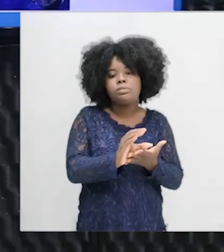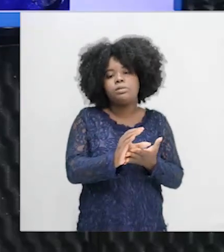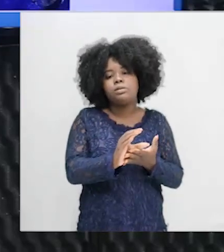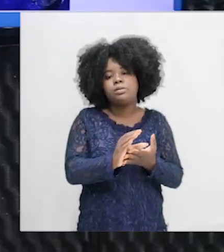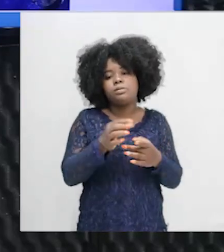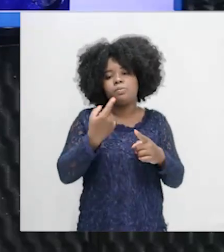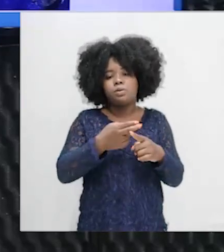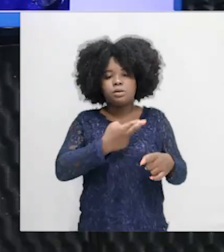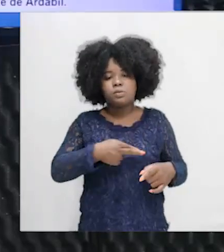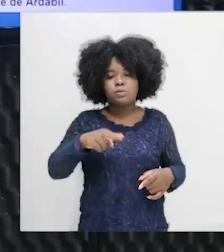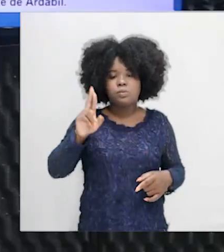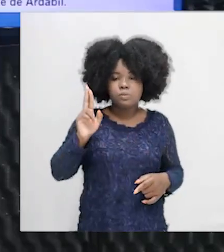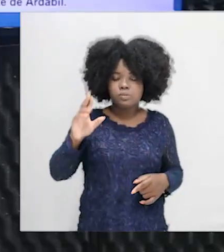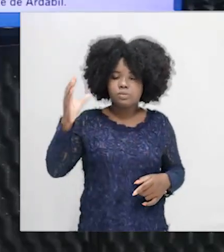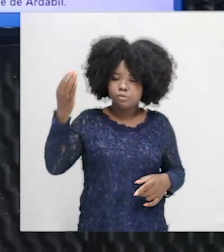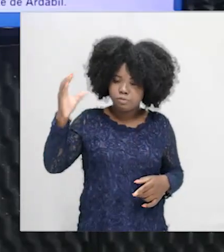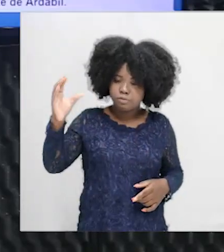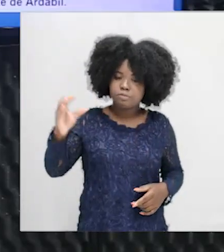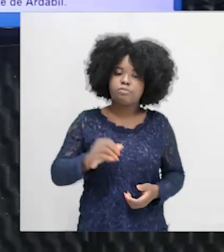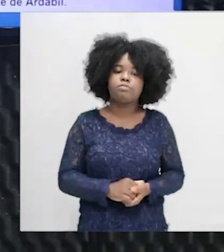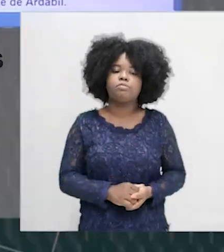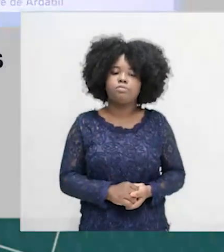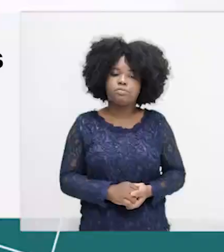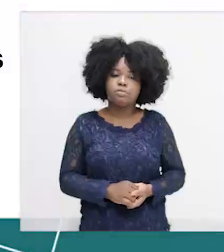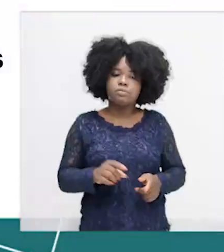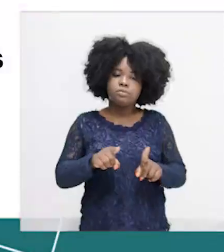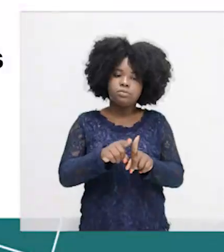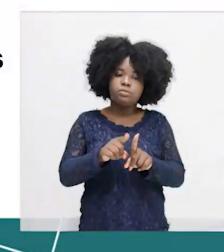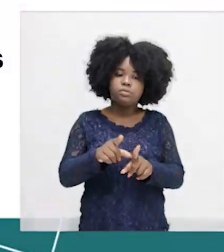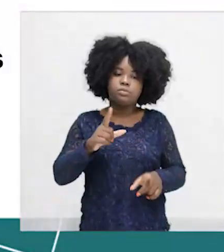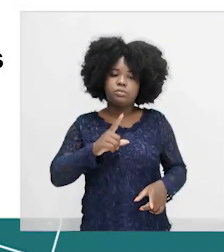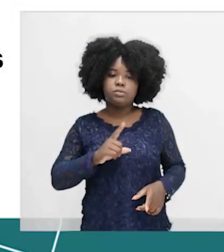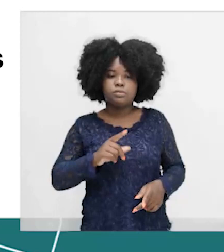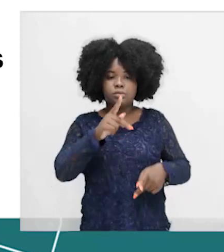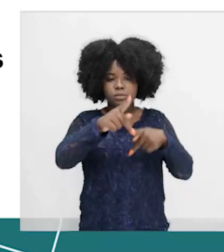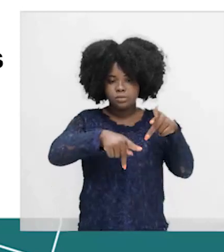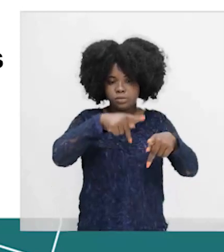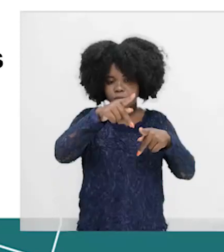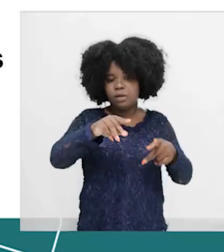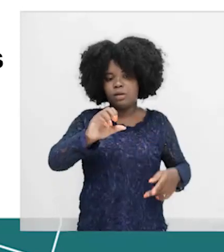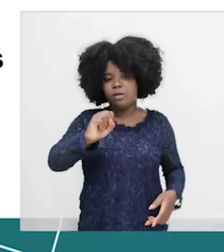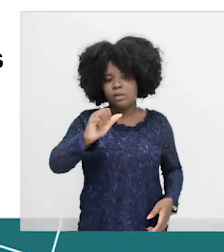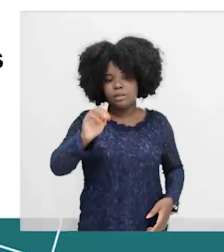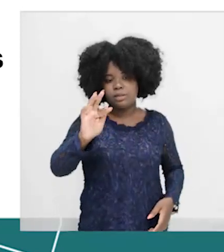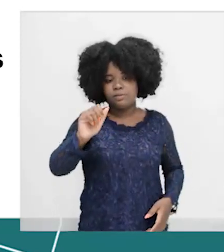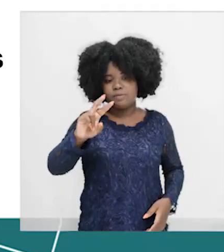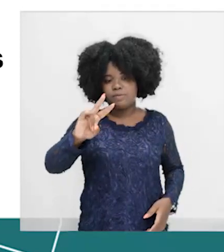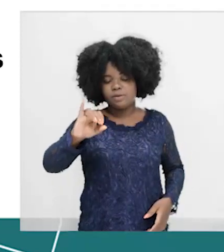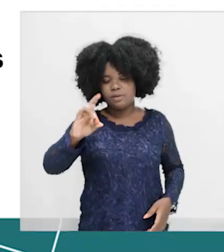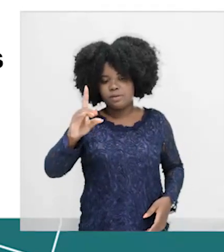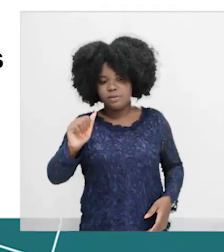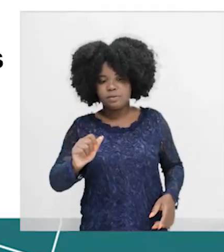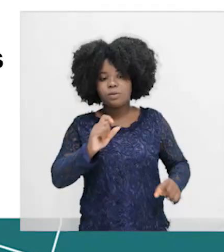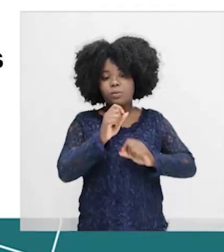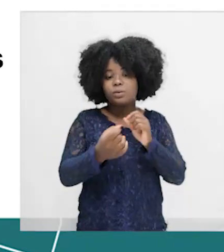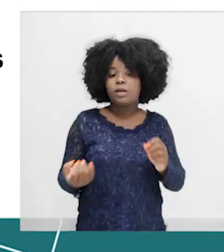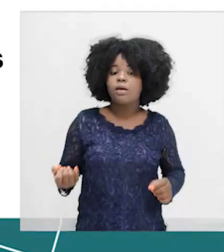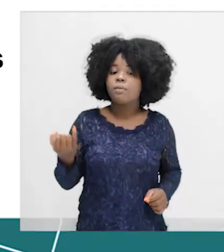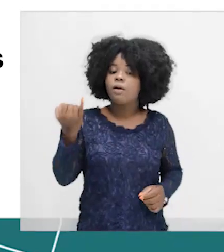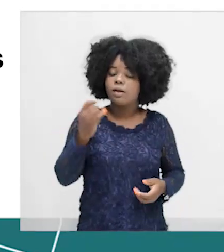muito radicais, certo? Os safávidas, eles dominaram a região da Pérsia. O que é interessante na produção safávida?